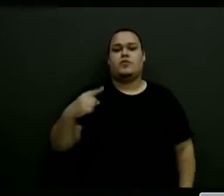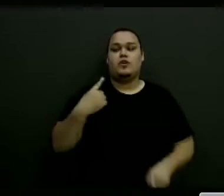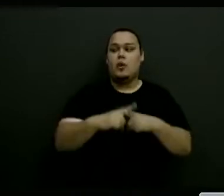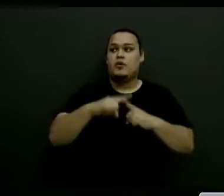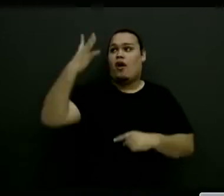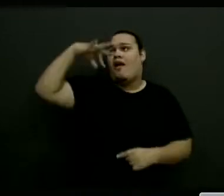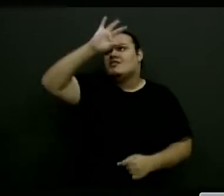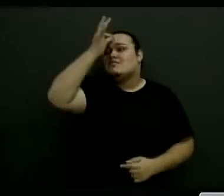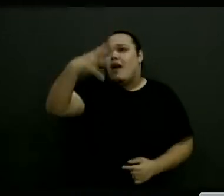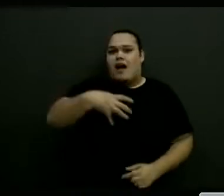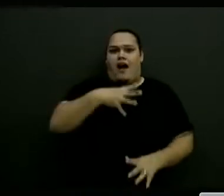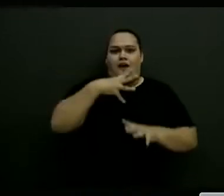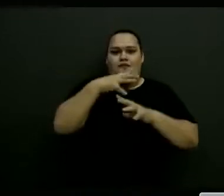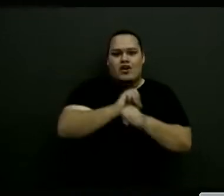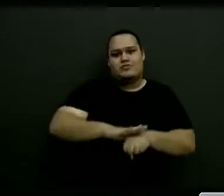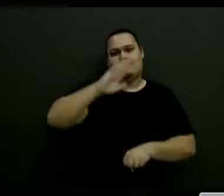maravilhoso.